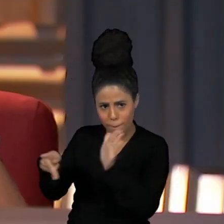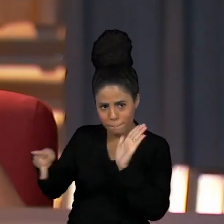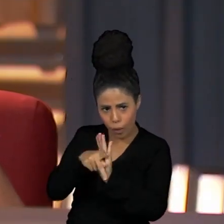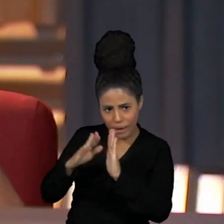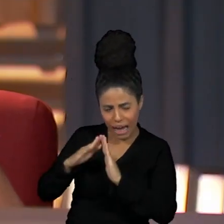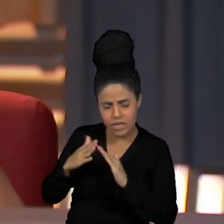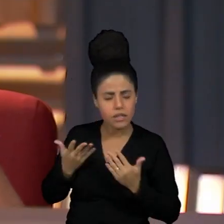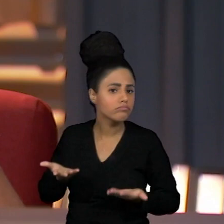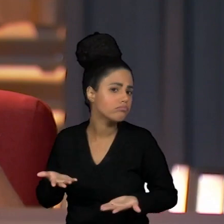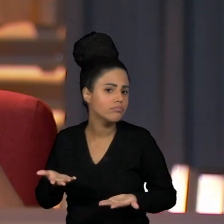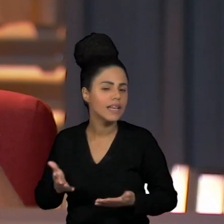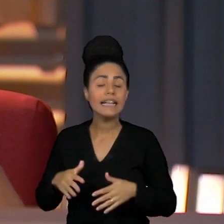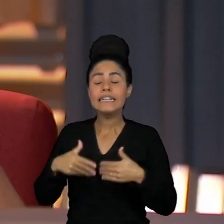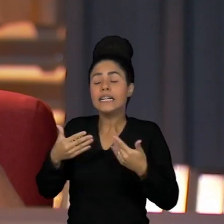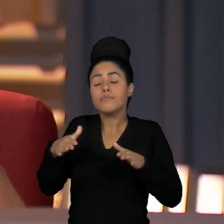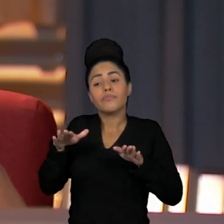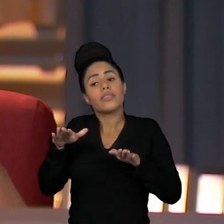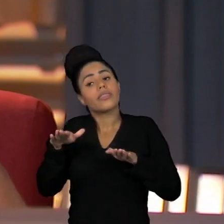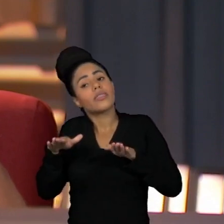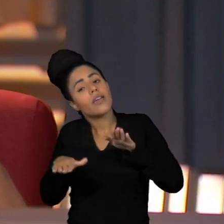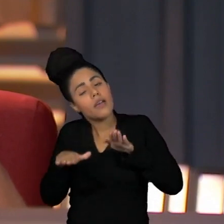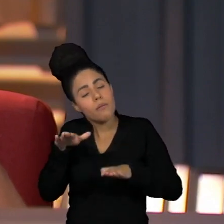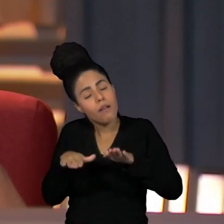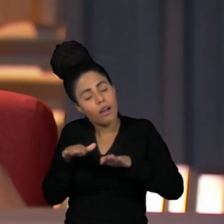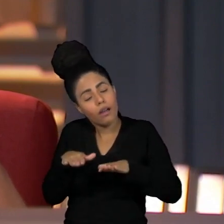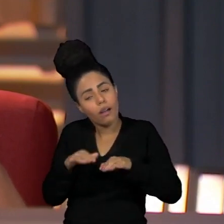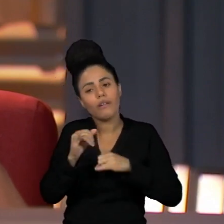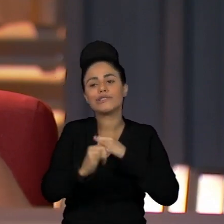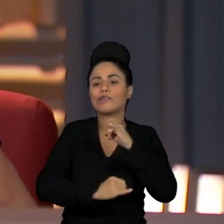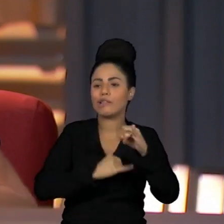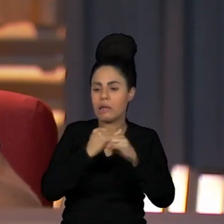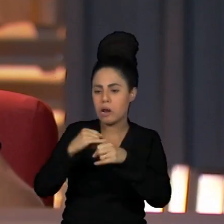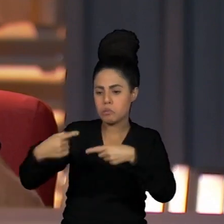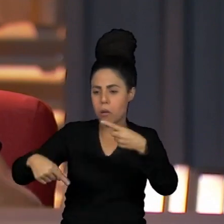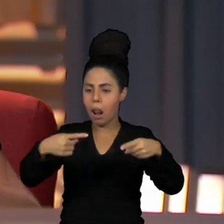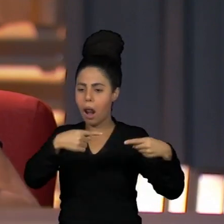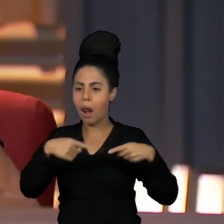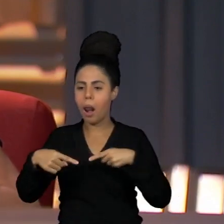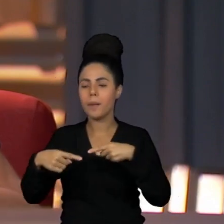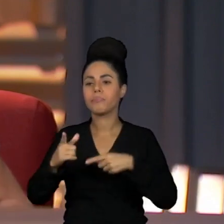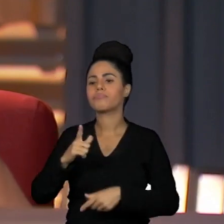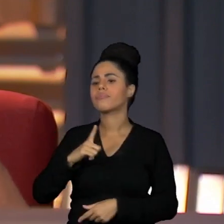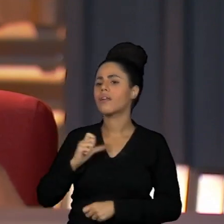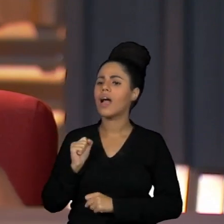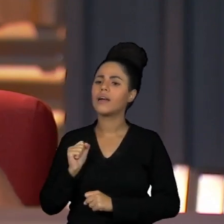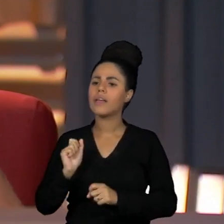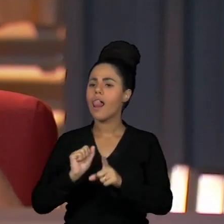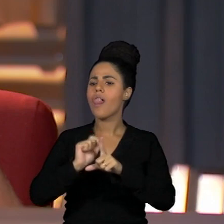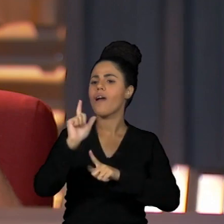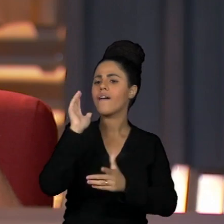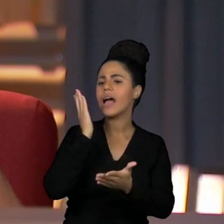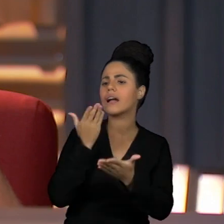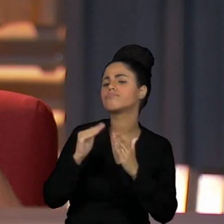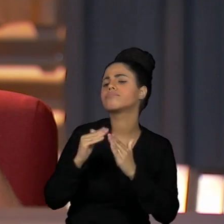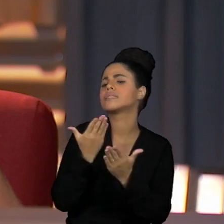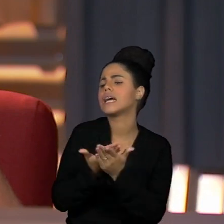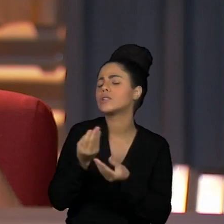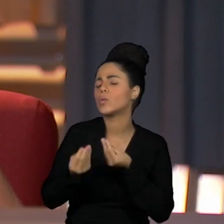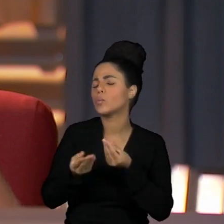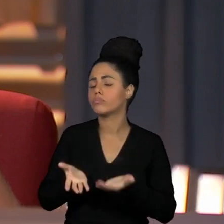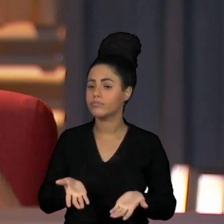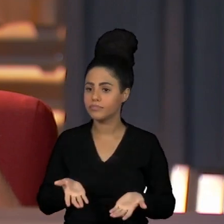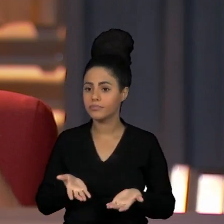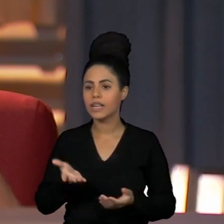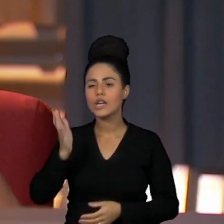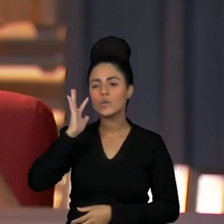Por quê? E isso é muito discutido na Tá, internet. Tá. Ah, eu moro de aluguel, compro casa, como que funciona? Eu digo que o seu sonho